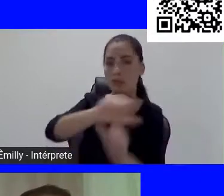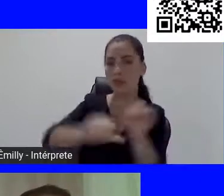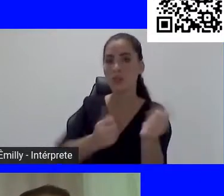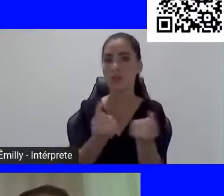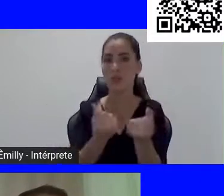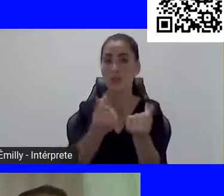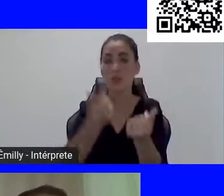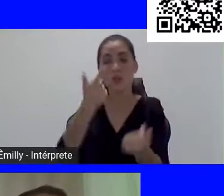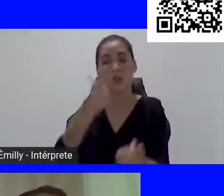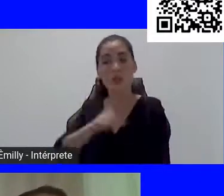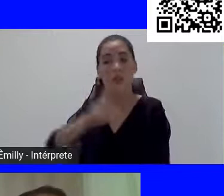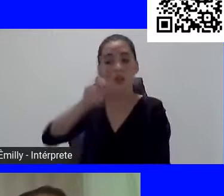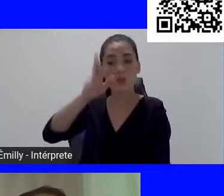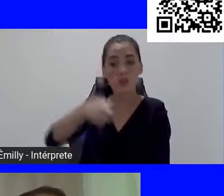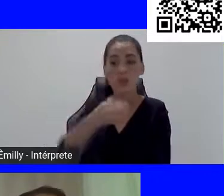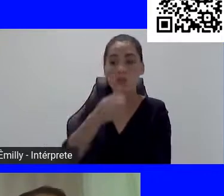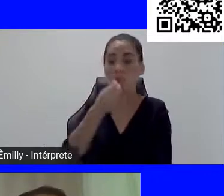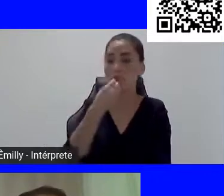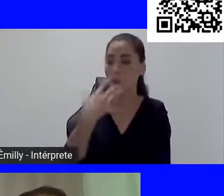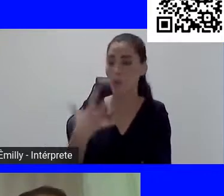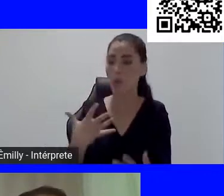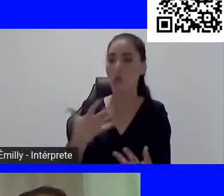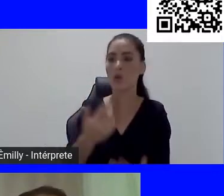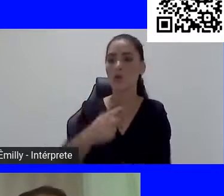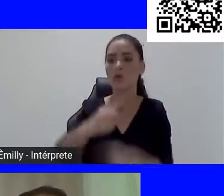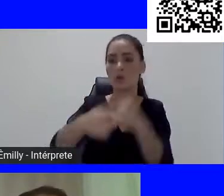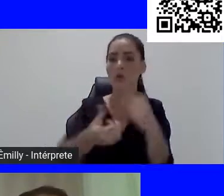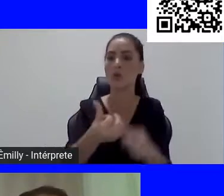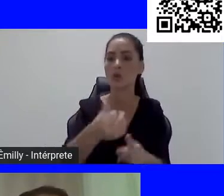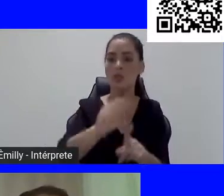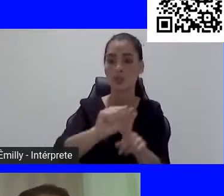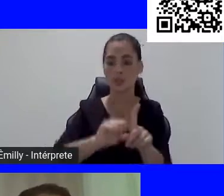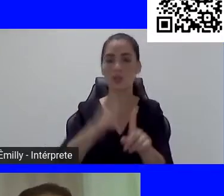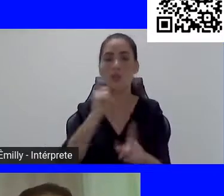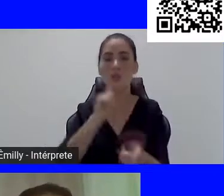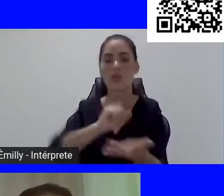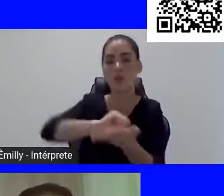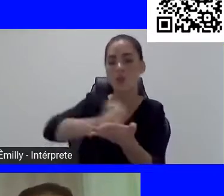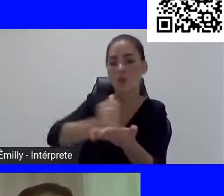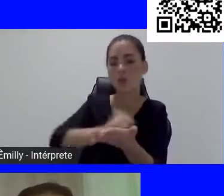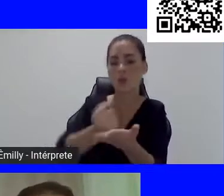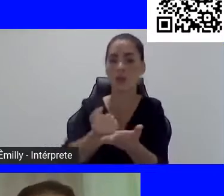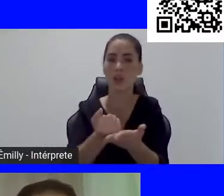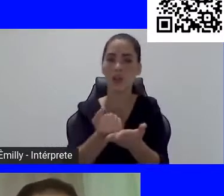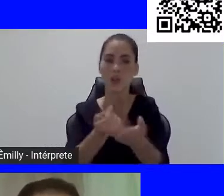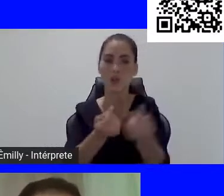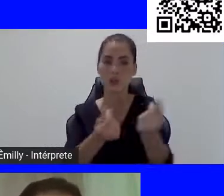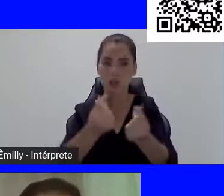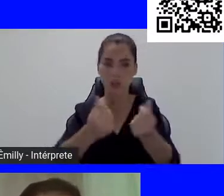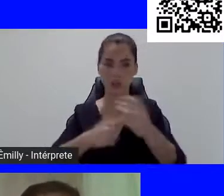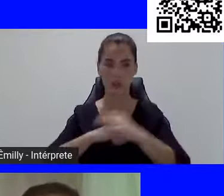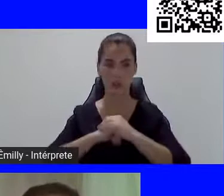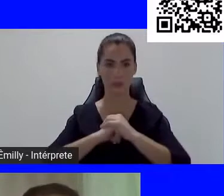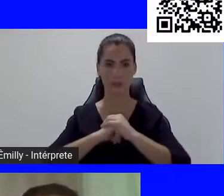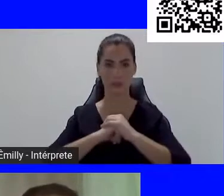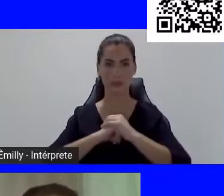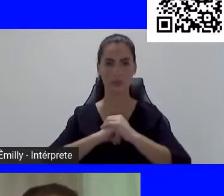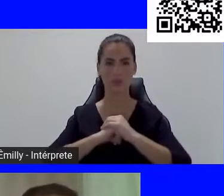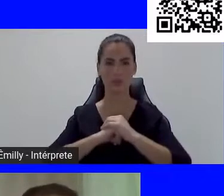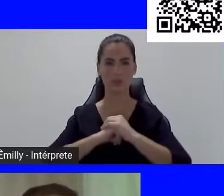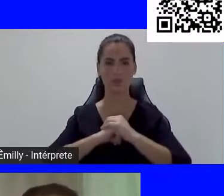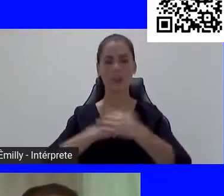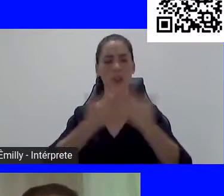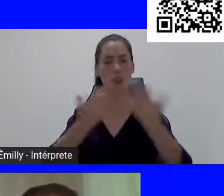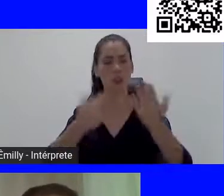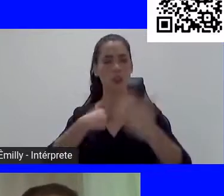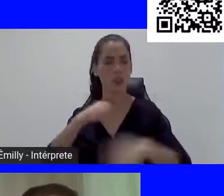próximos 6 meses, ele volta a controlar o orçamento público brasileiro. Senadora, eu vou aproveitar o gancho, então, do Rodolfo, e eu